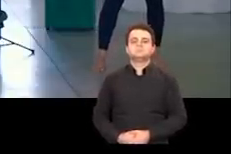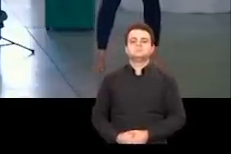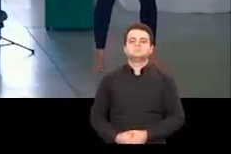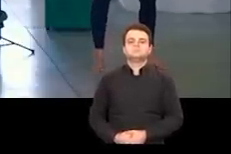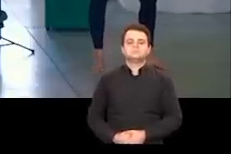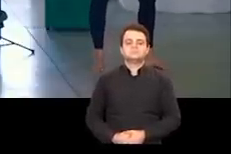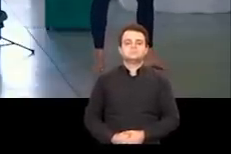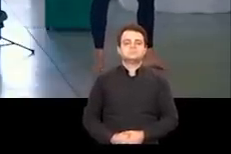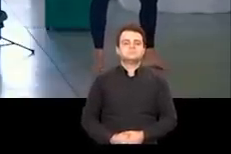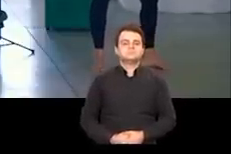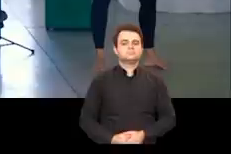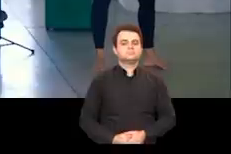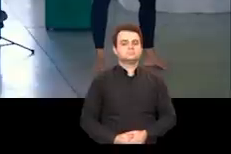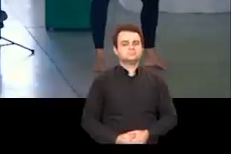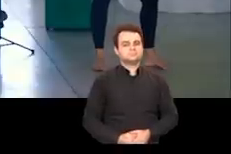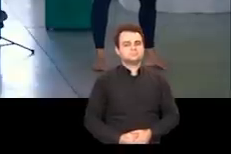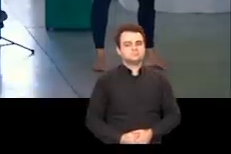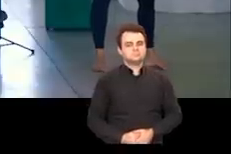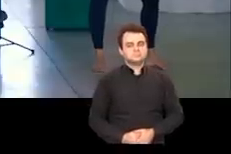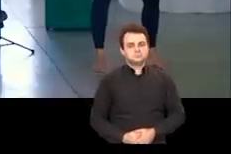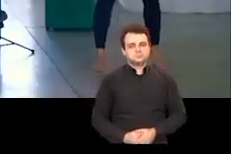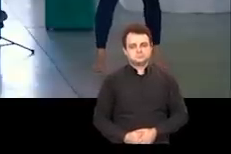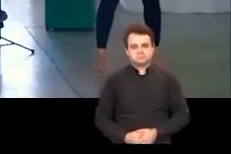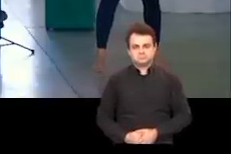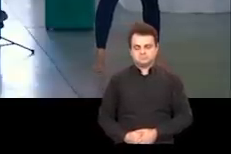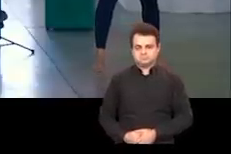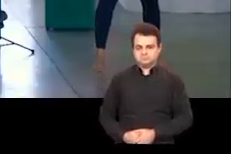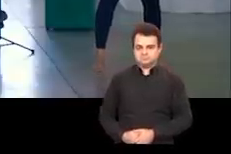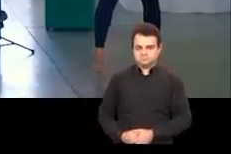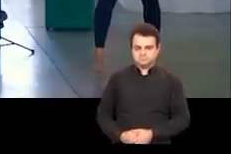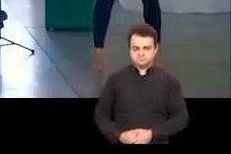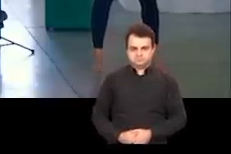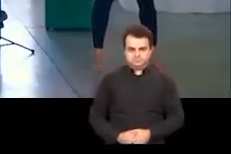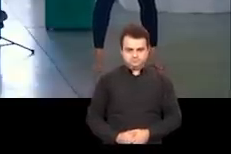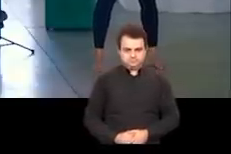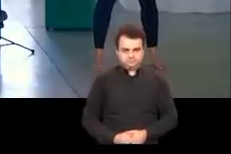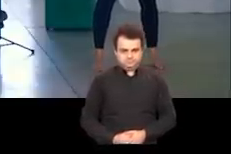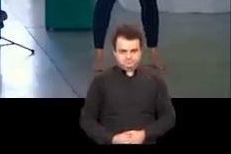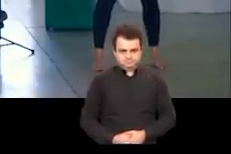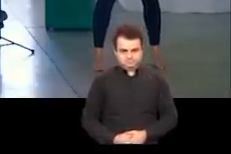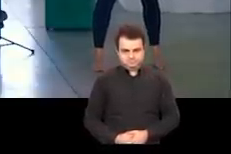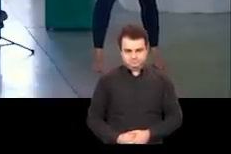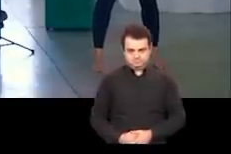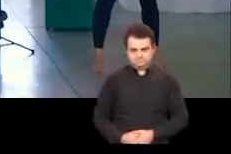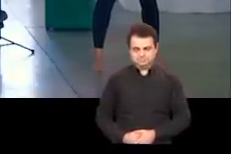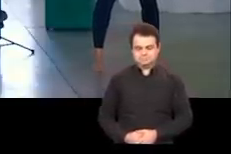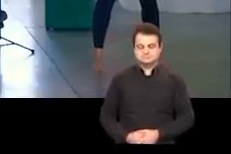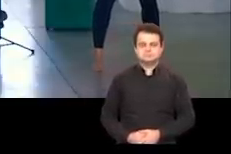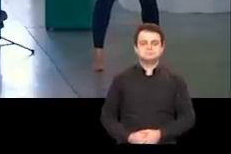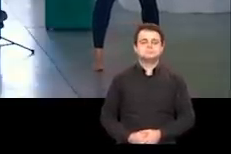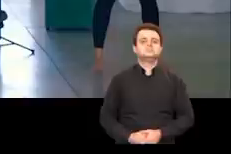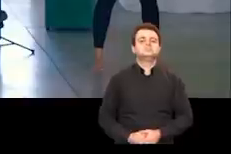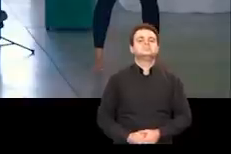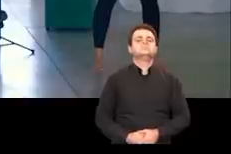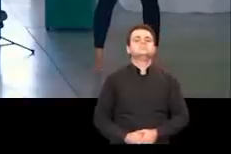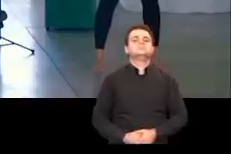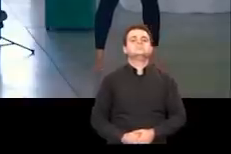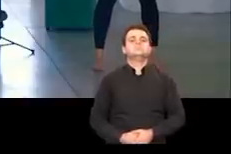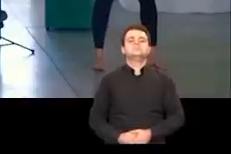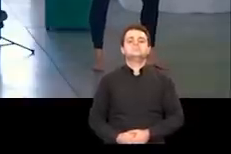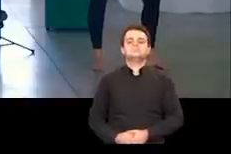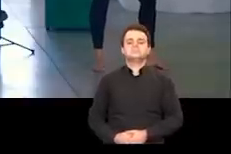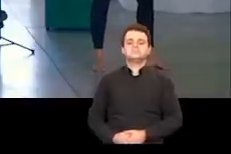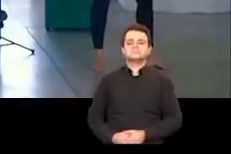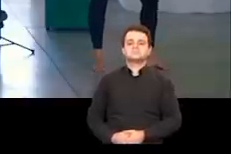cotovelo, pulso e mão, pulso e mão. Olhos, orelhas, boca e